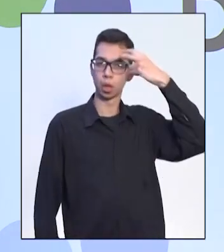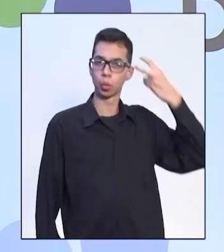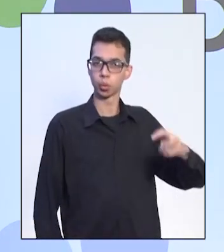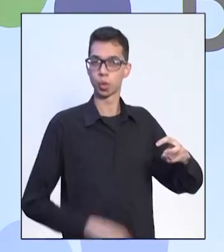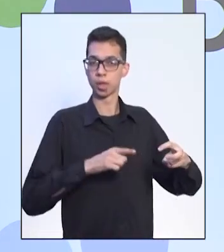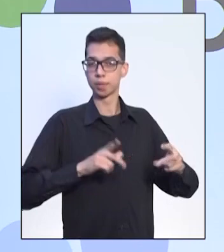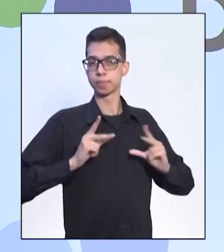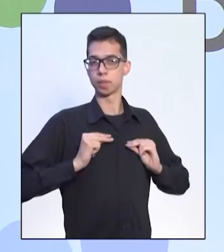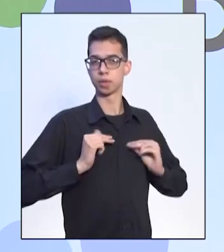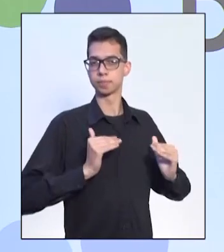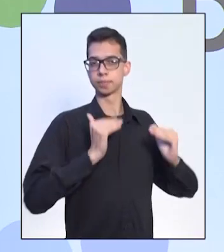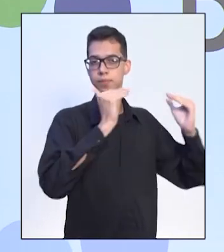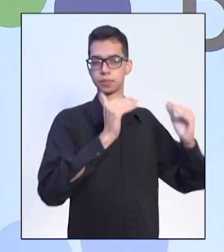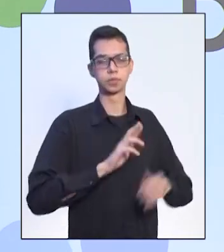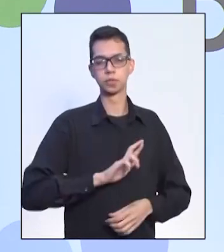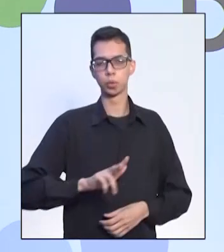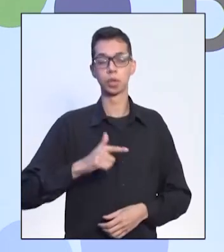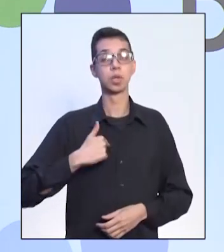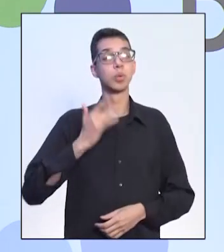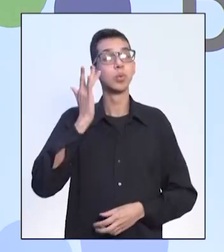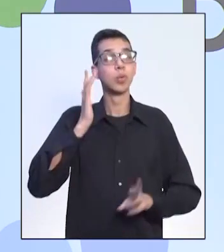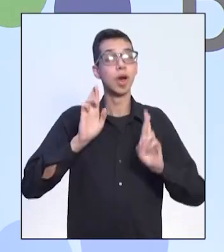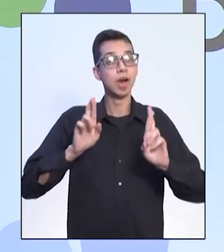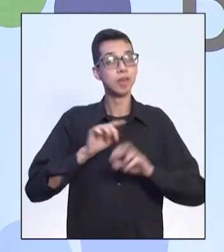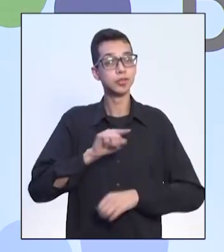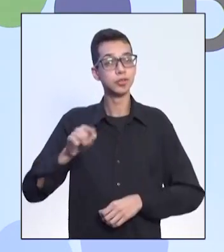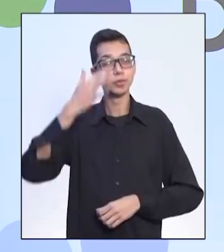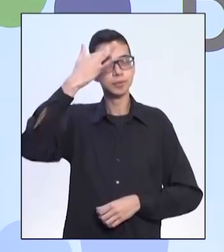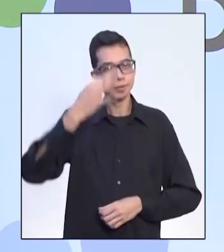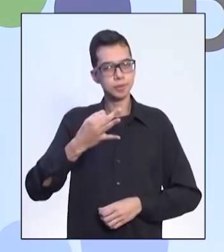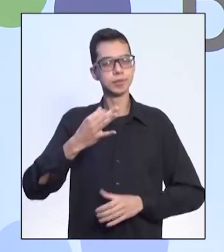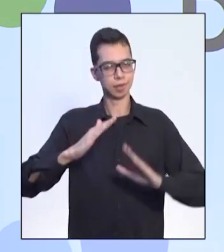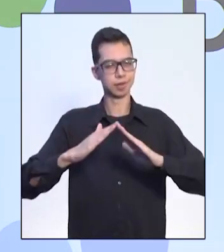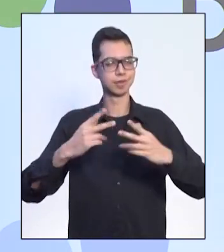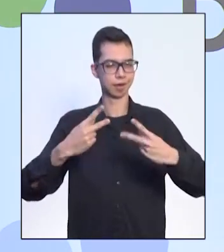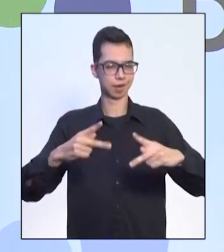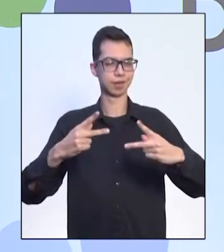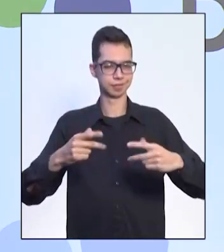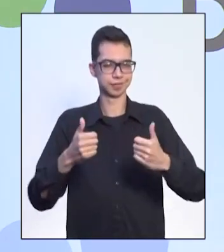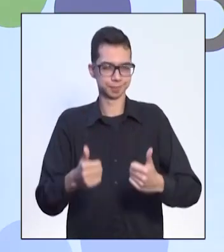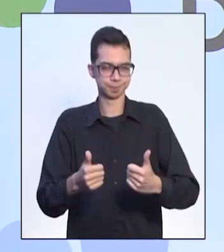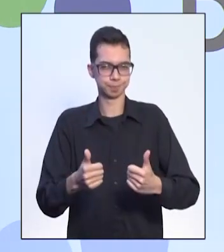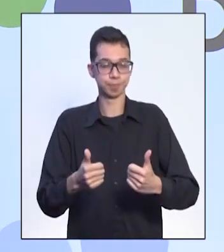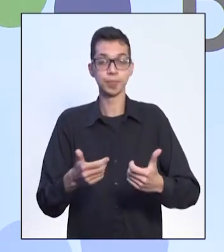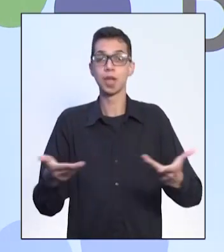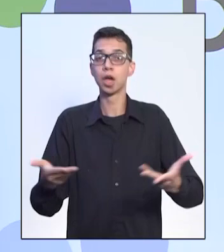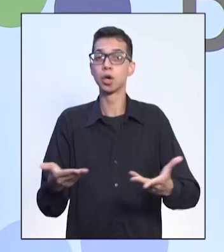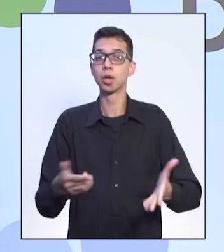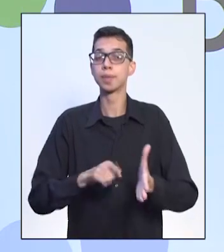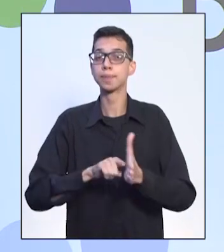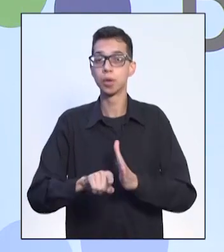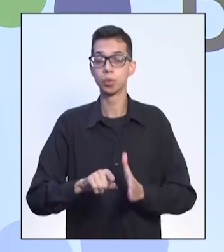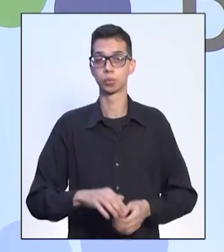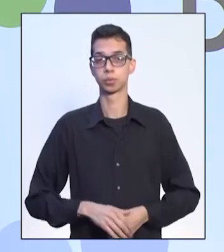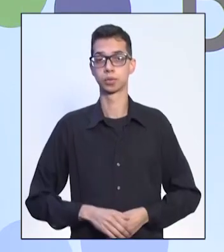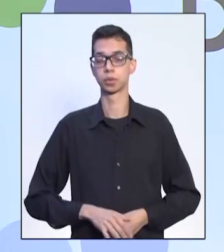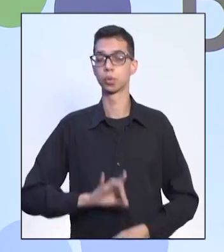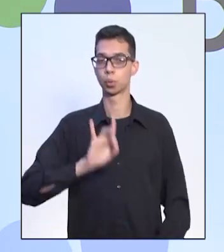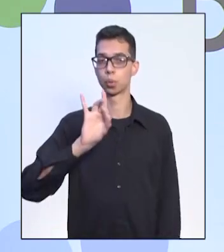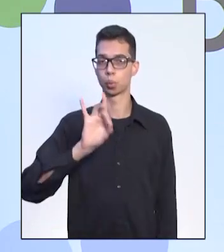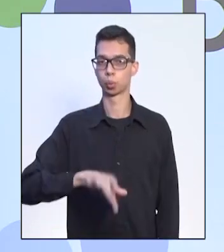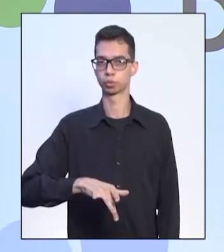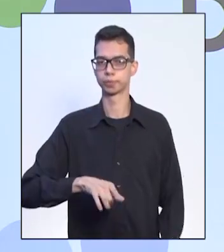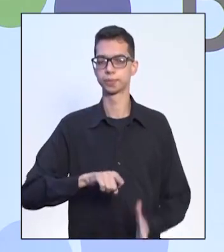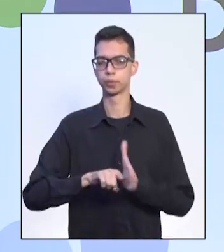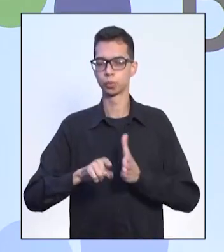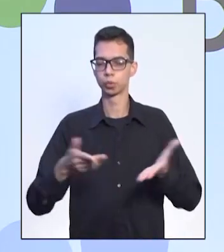a você na sua casa. E aqui eu quero fazer uma pergunta para problematizar, essa acho que vai ser inclusive a nossa última pergunta da nossa aula de